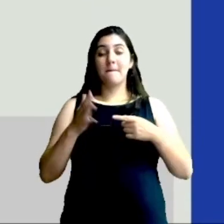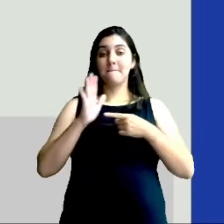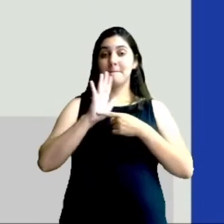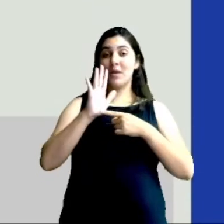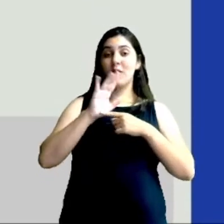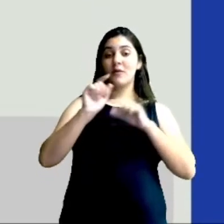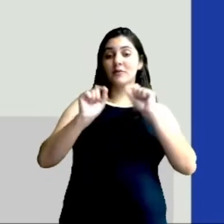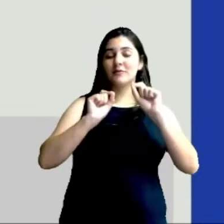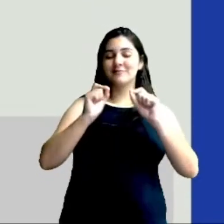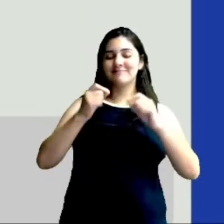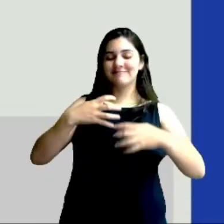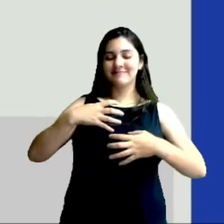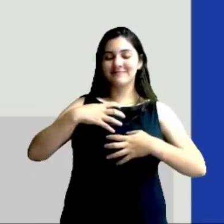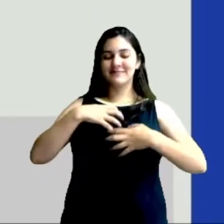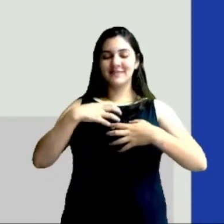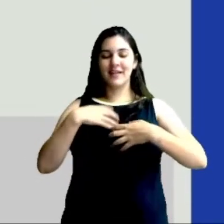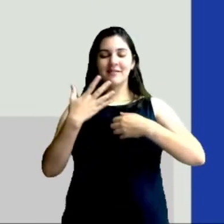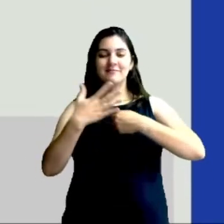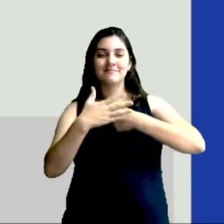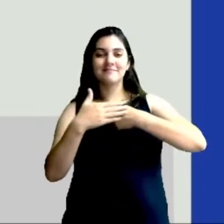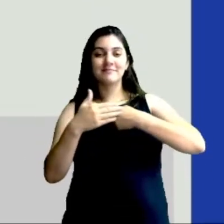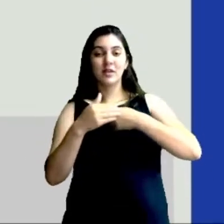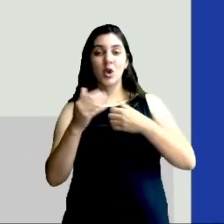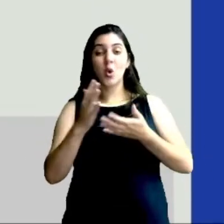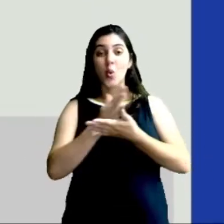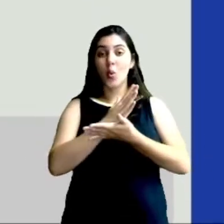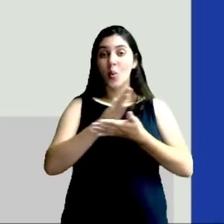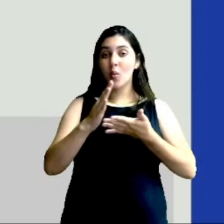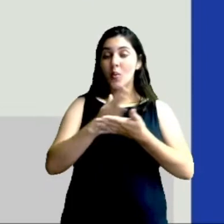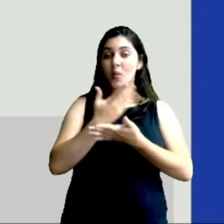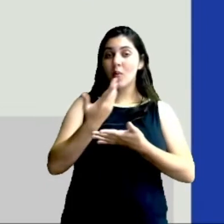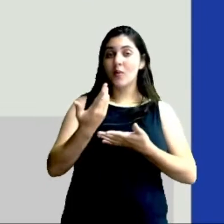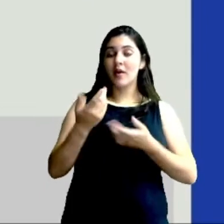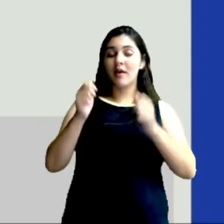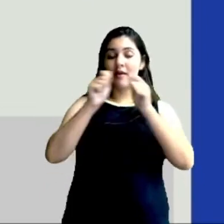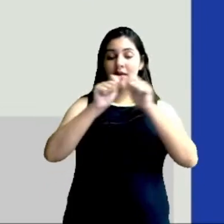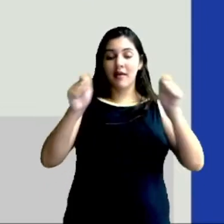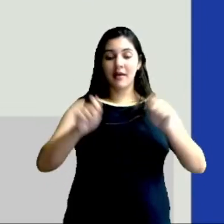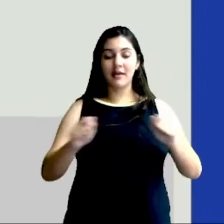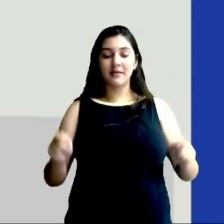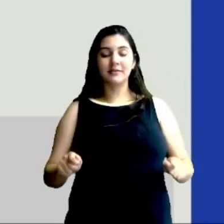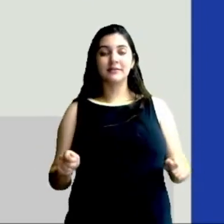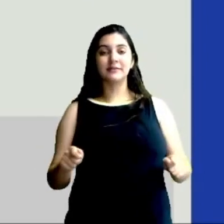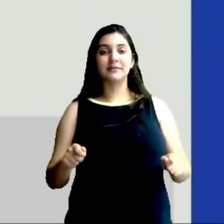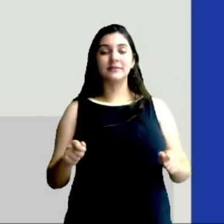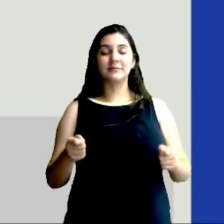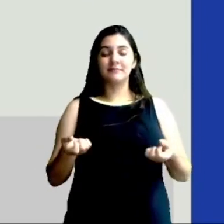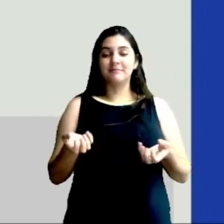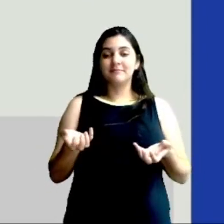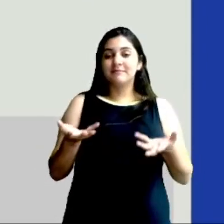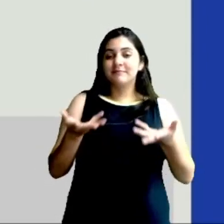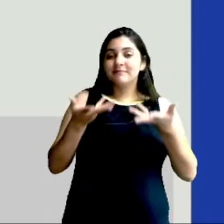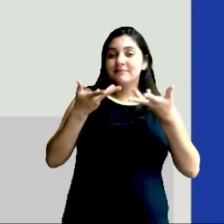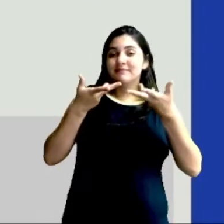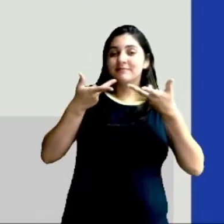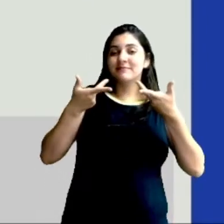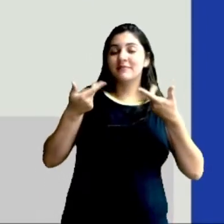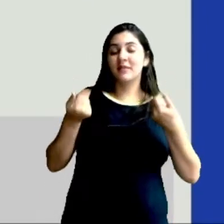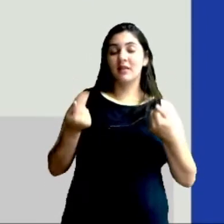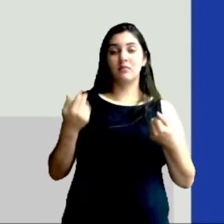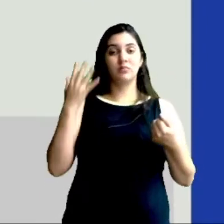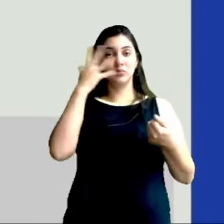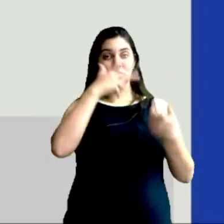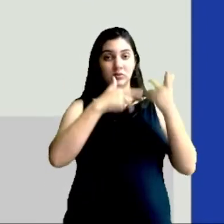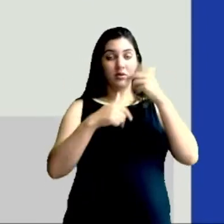sentimentos é qualquer forma de arte que inspira encanta que essa Sublime e bela